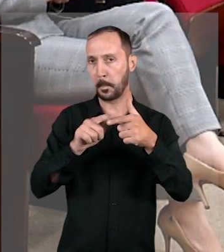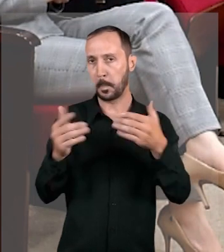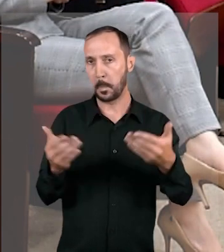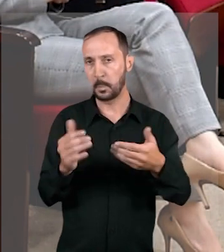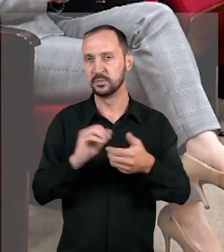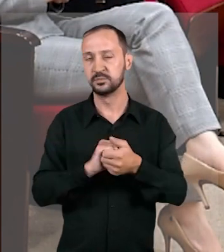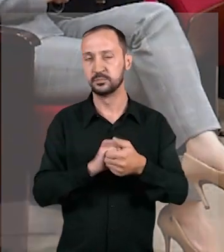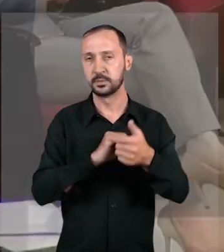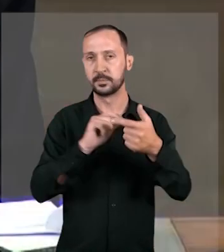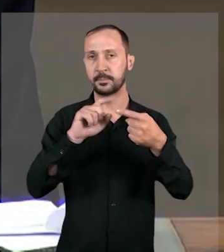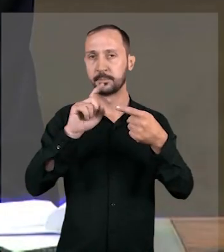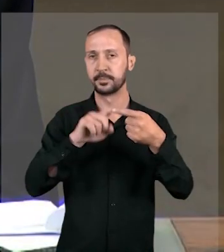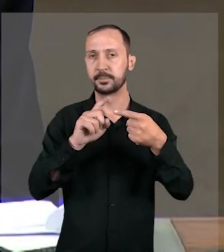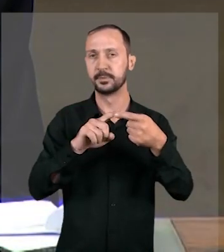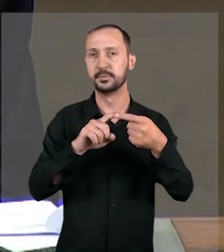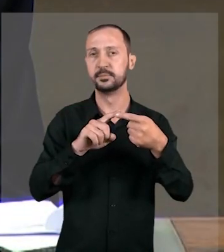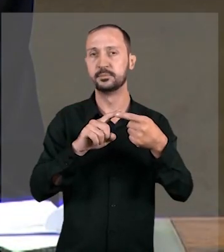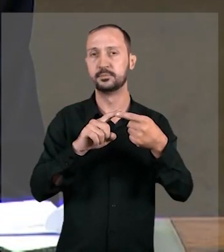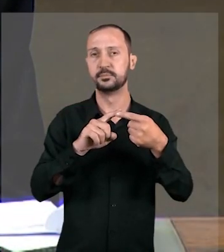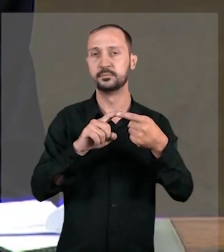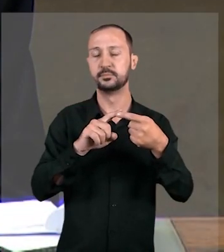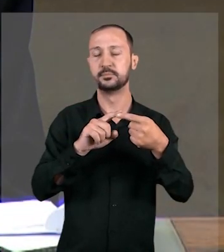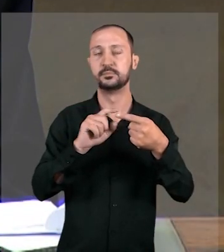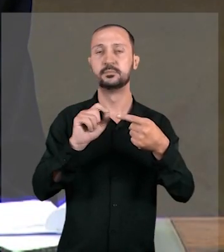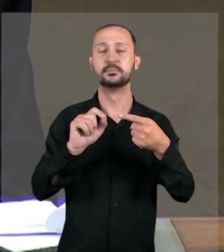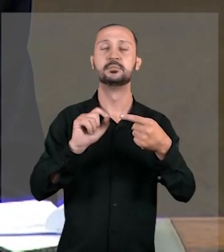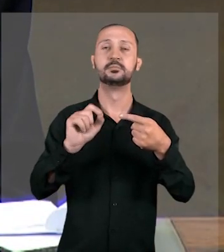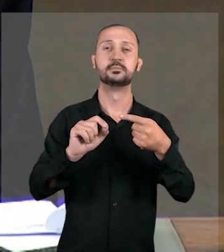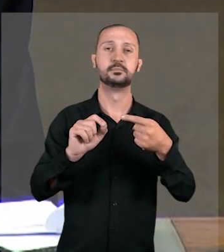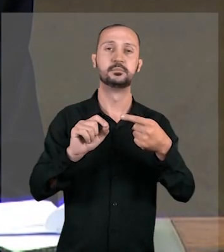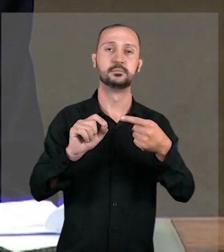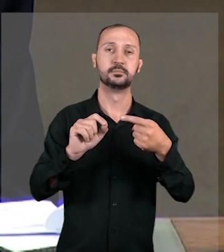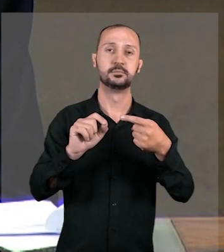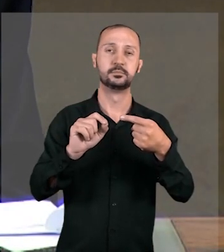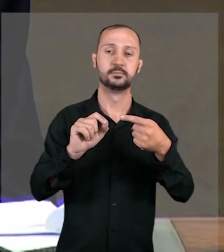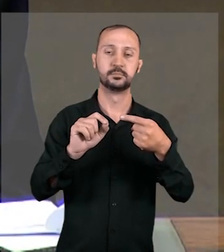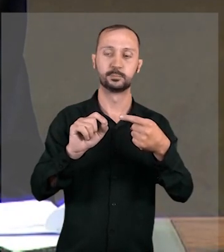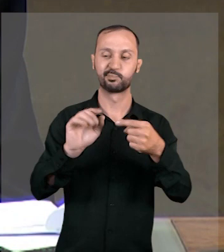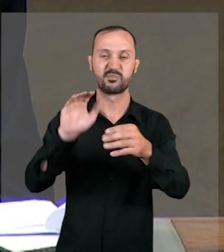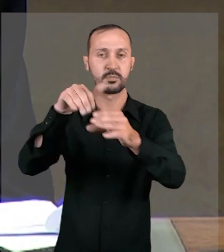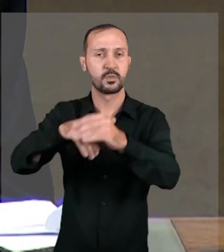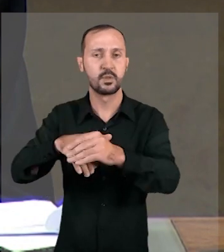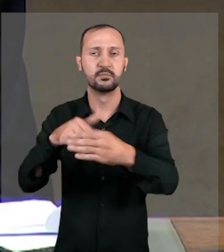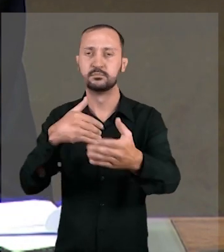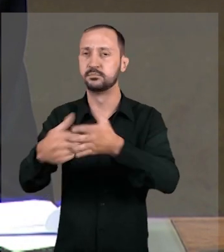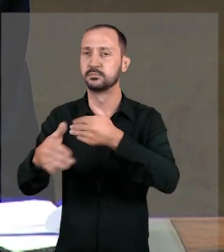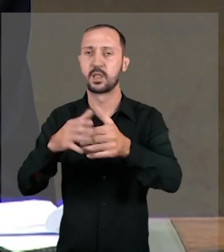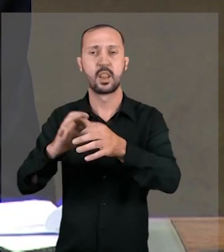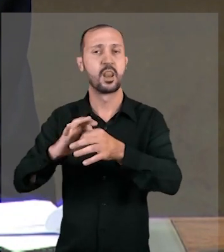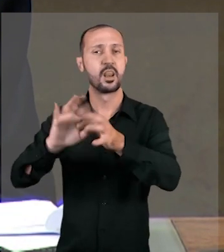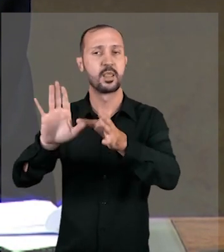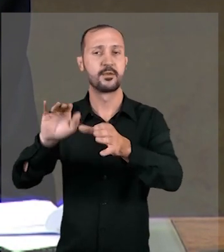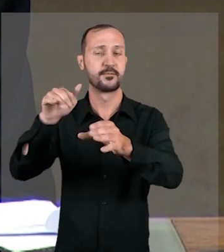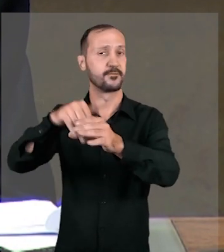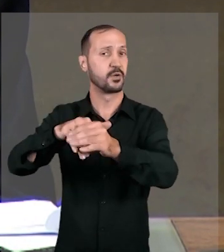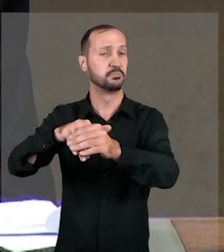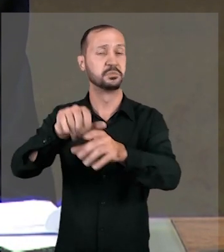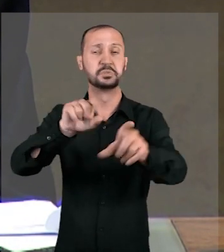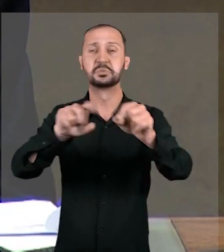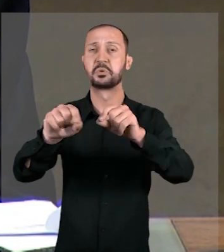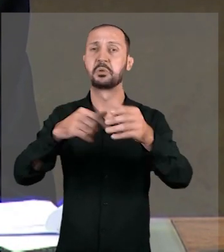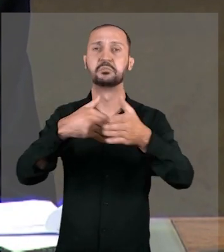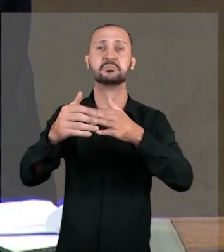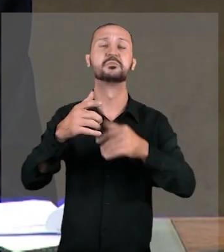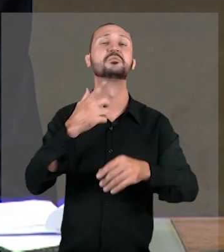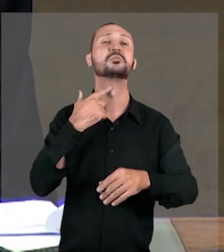atualmente. O primeiro é que o eleitor, ele vota em quem ele quer. Essa parece ser a parte boa do